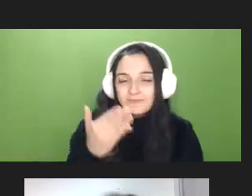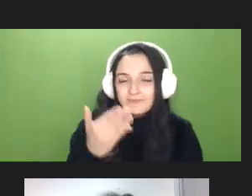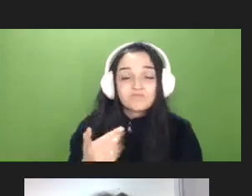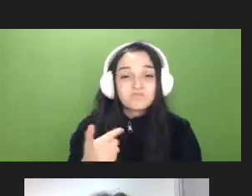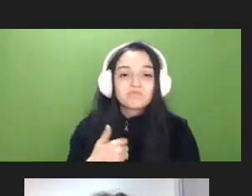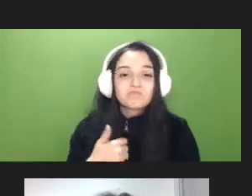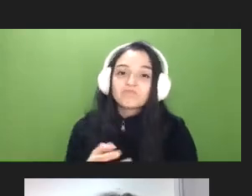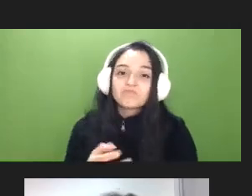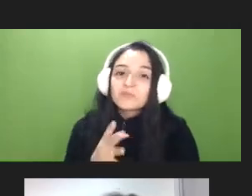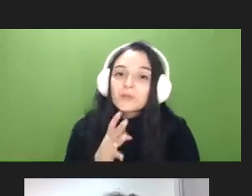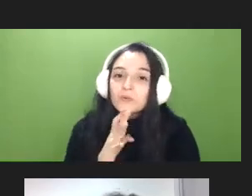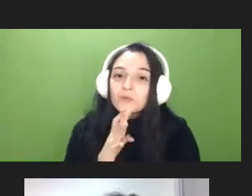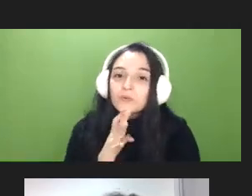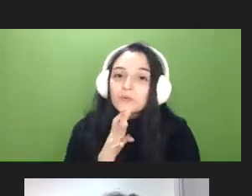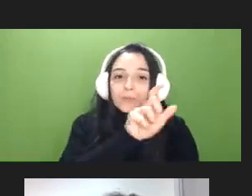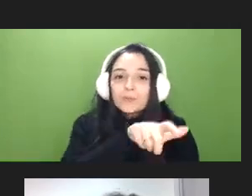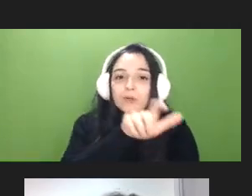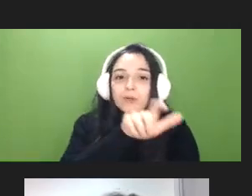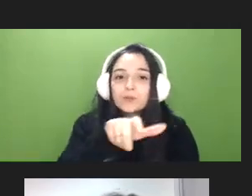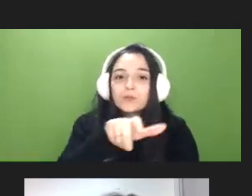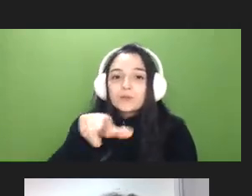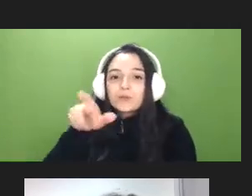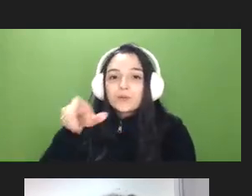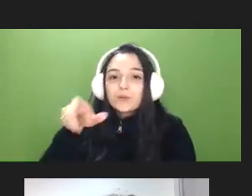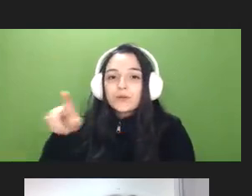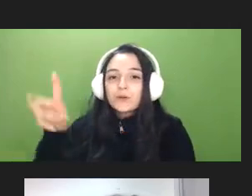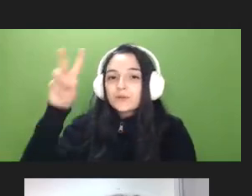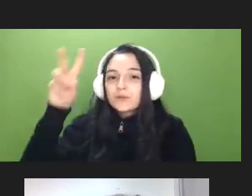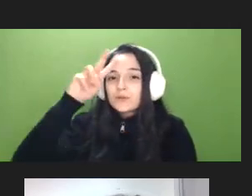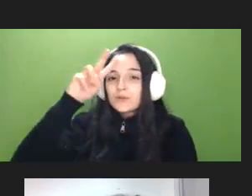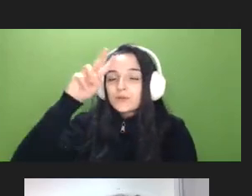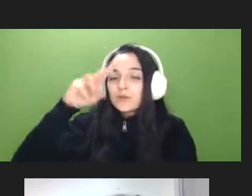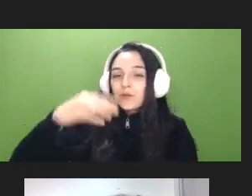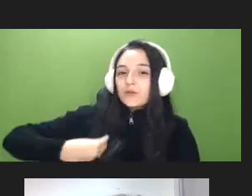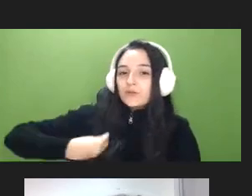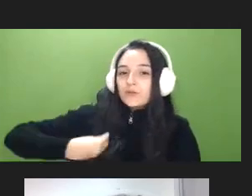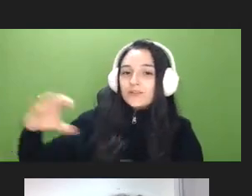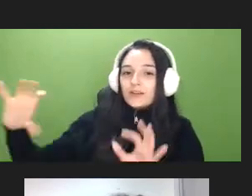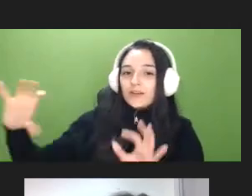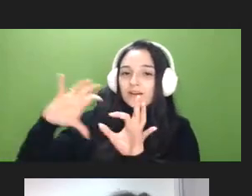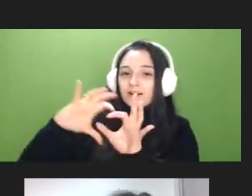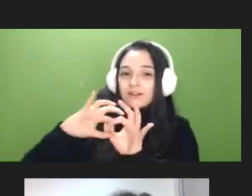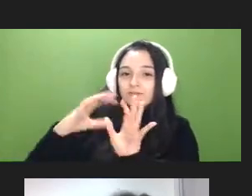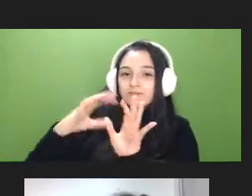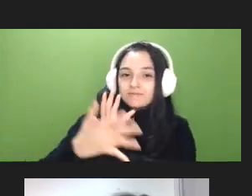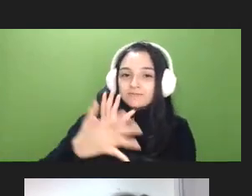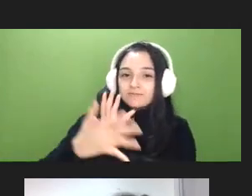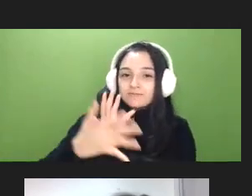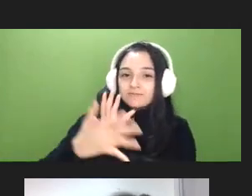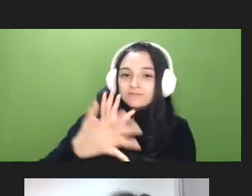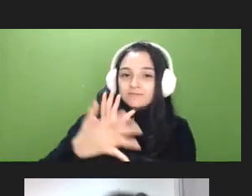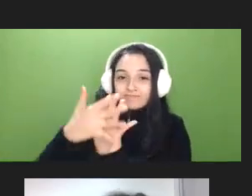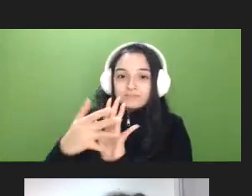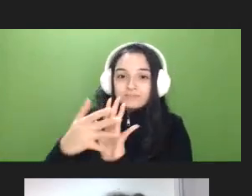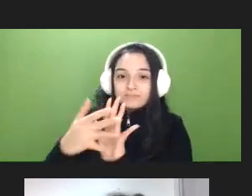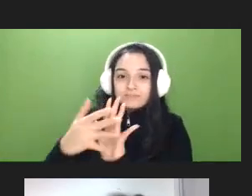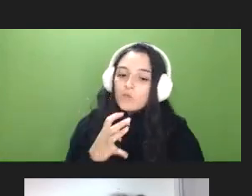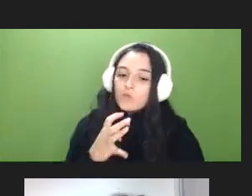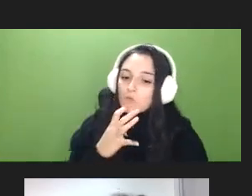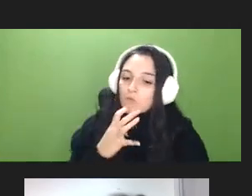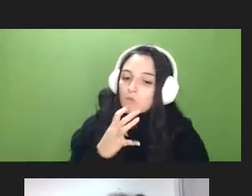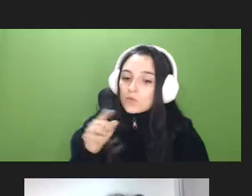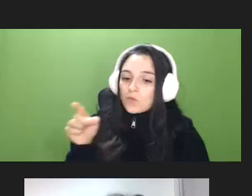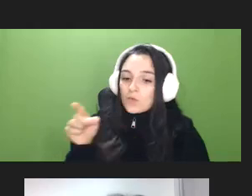suas histórias de vida atreladas à língua de sinais. Conhecer essa realidade por meio do contato com o outro,